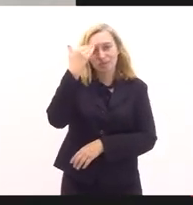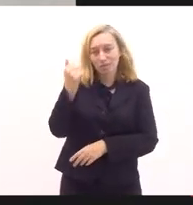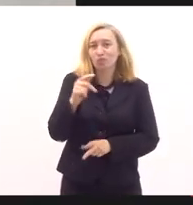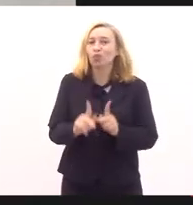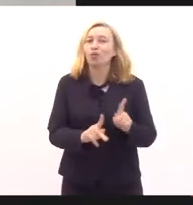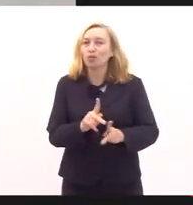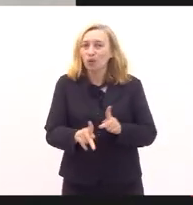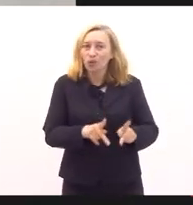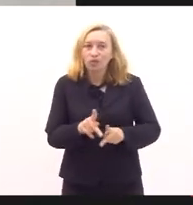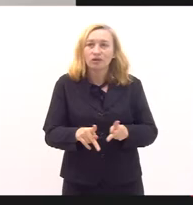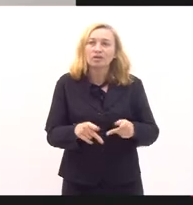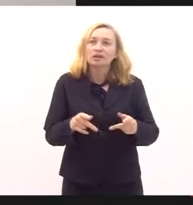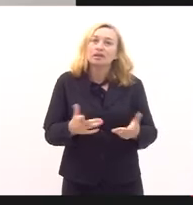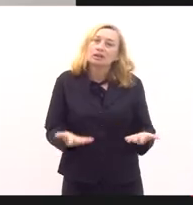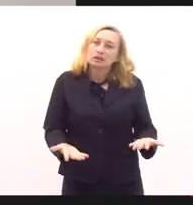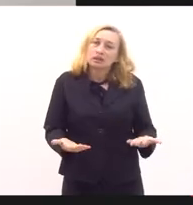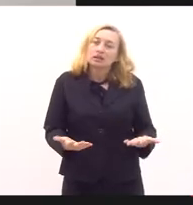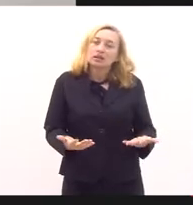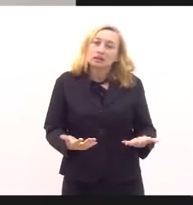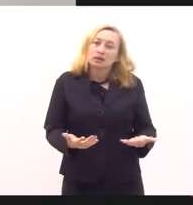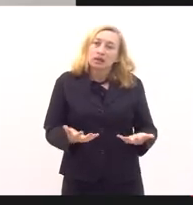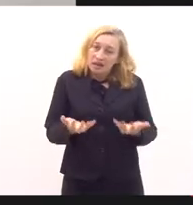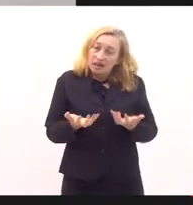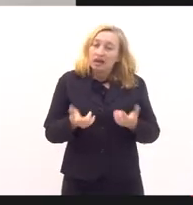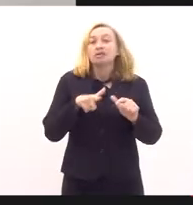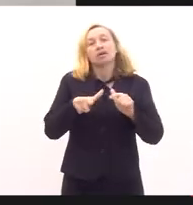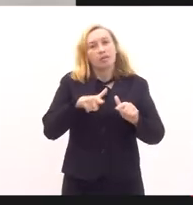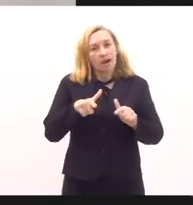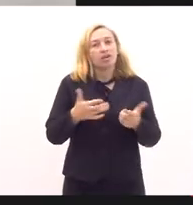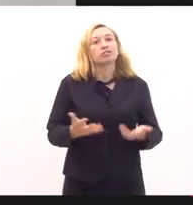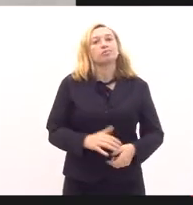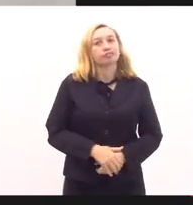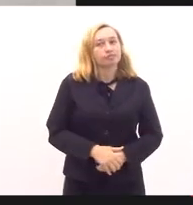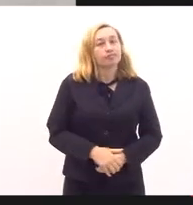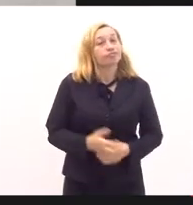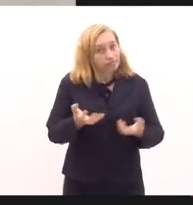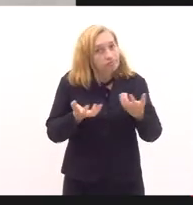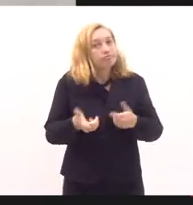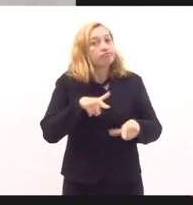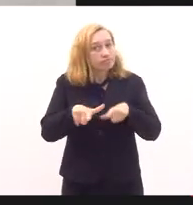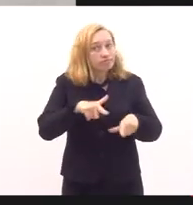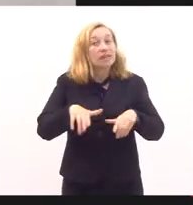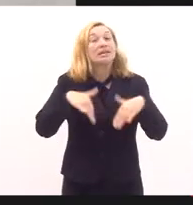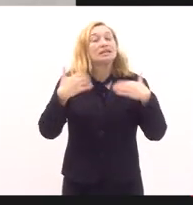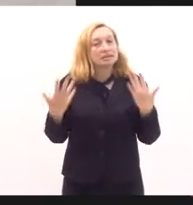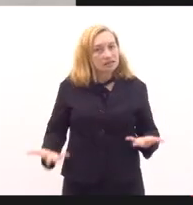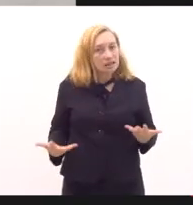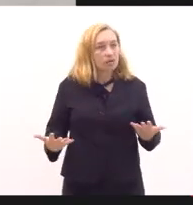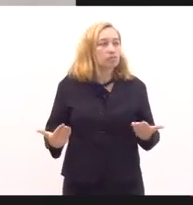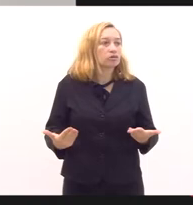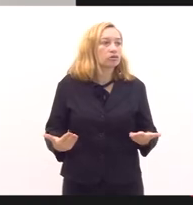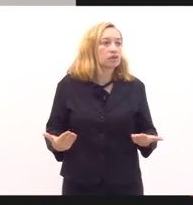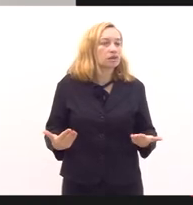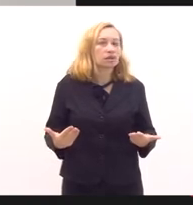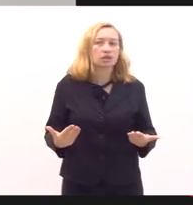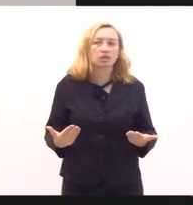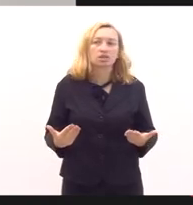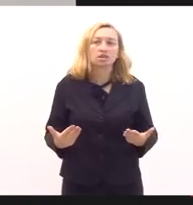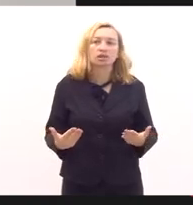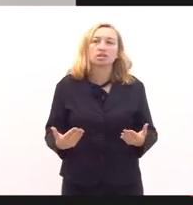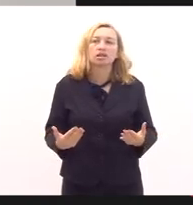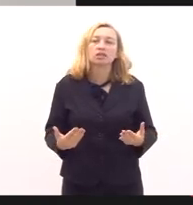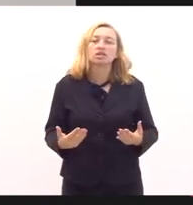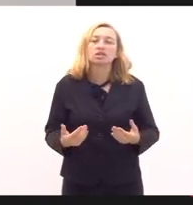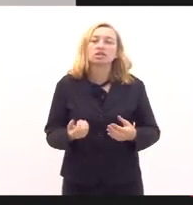população, ela quer trabalho. Ela quer trabalho. Então, essa forma de girar